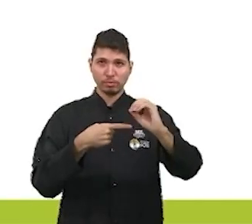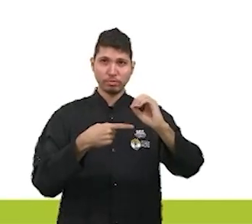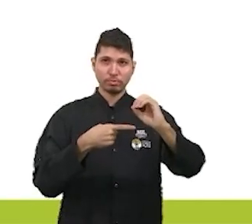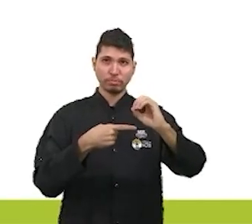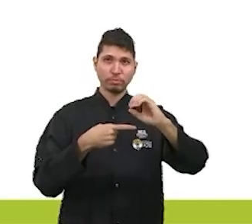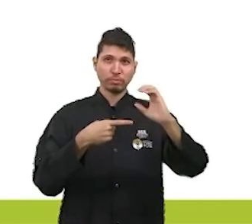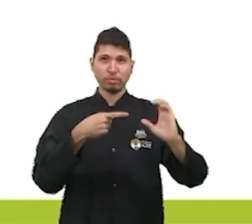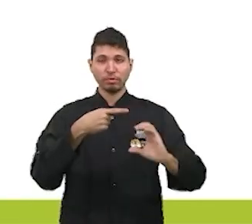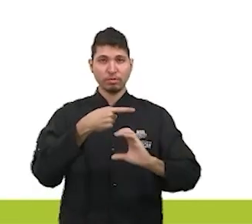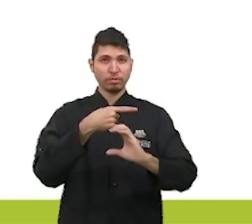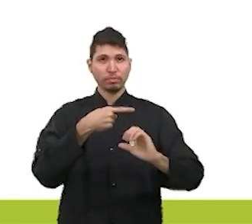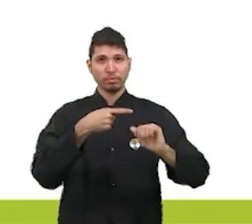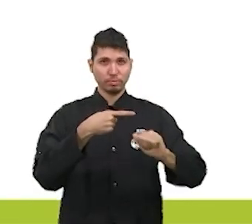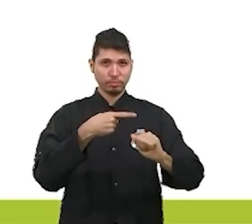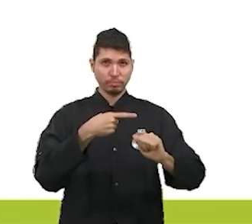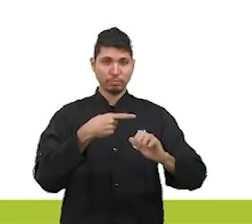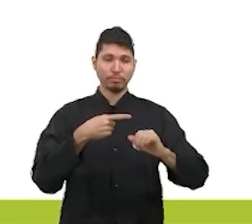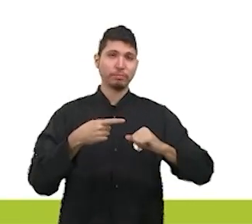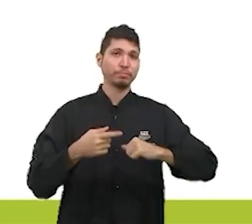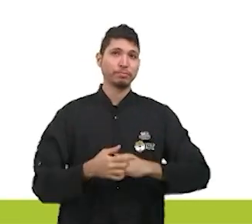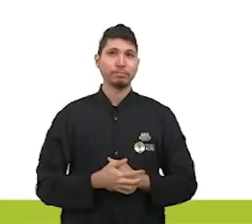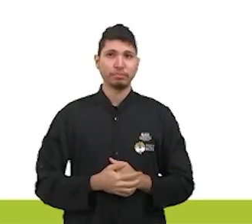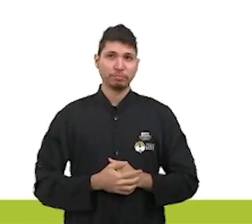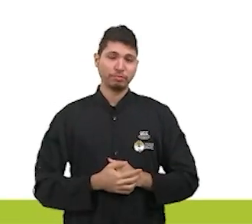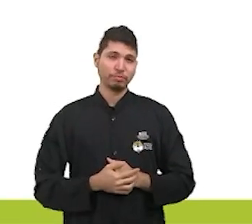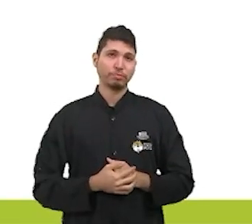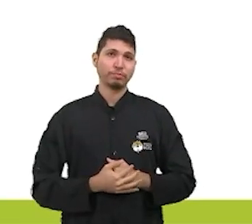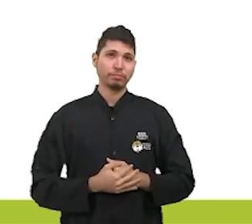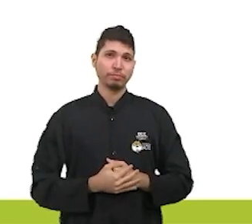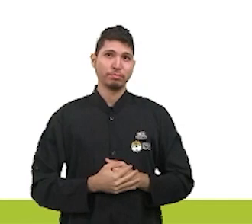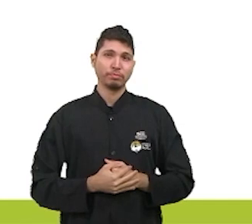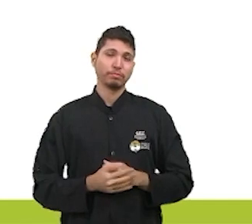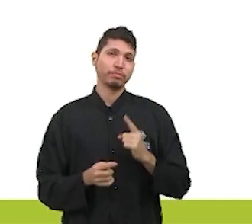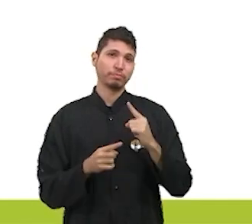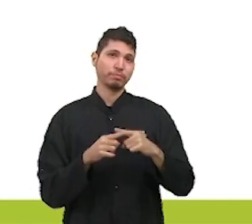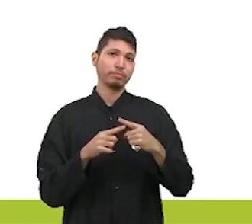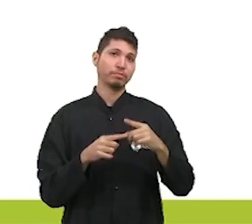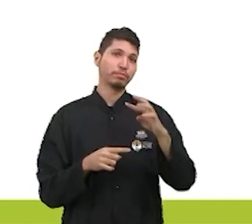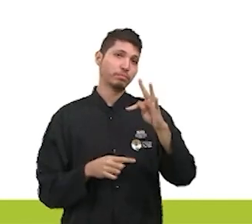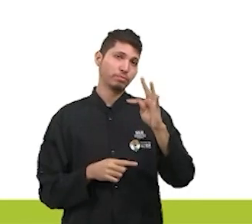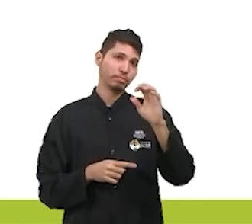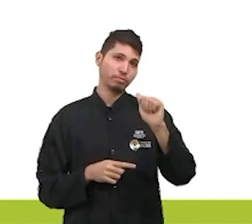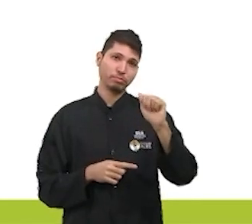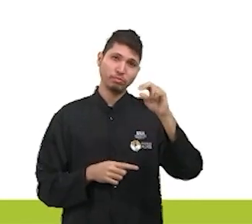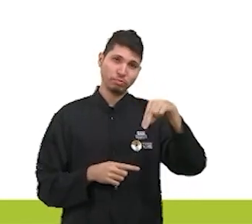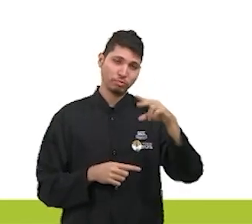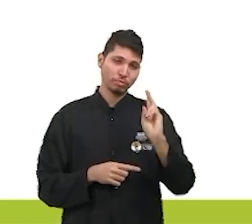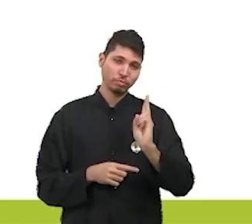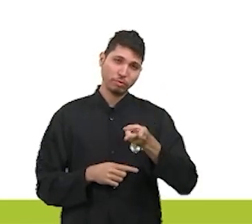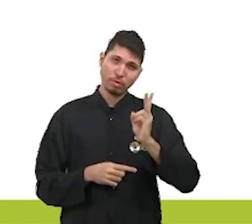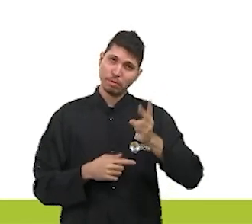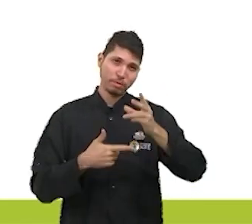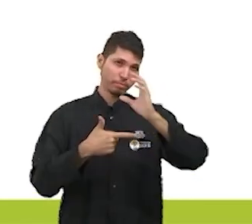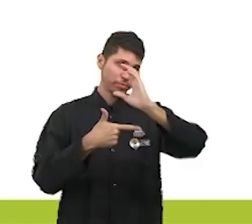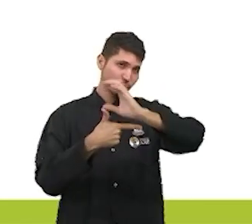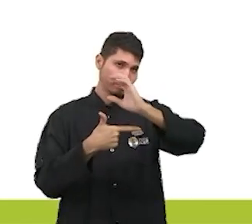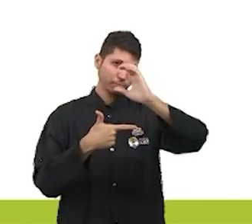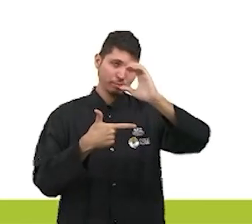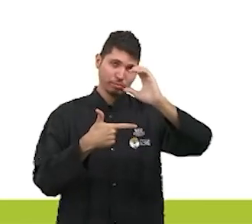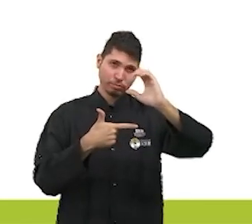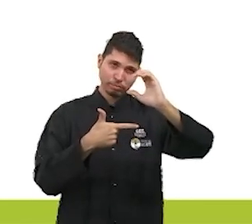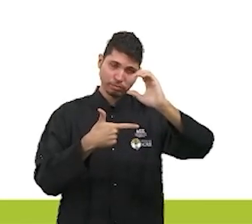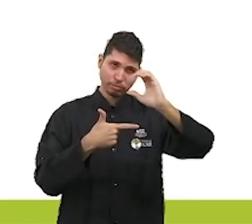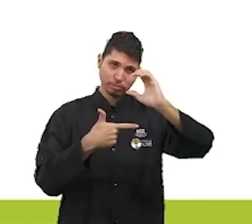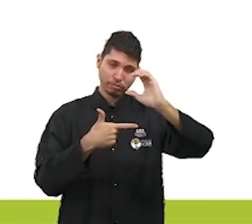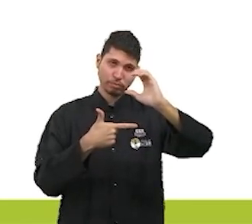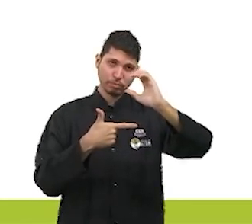cateto adjacente. Para ficar mais fácil também, coca, tá bom? Porque tangente é coca. Vamos lá. As relações, pessoal, são